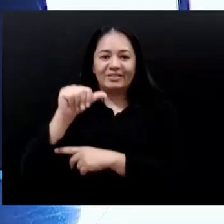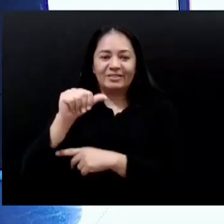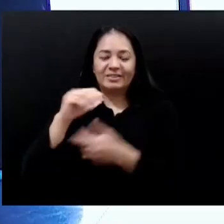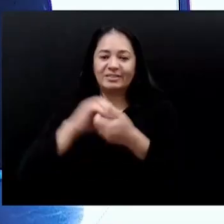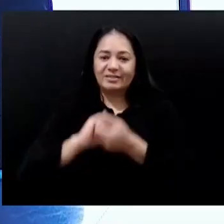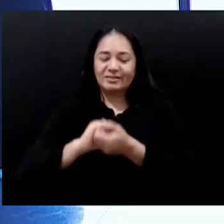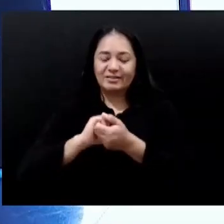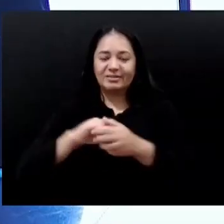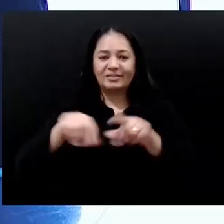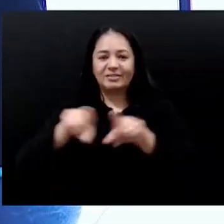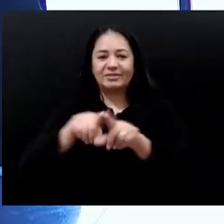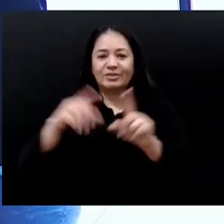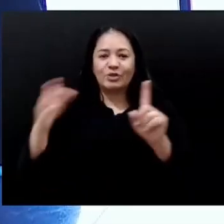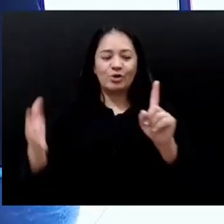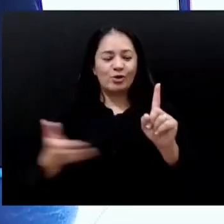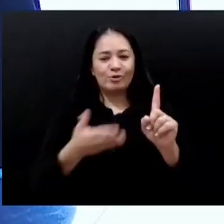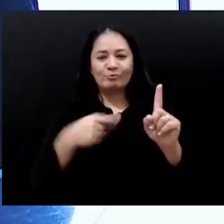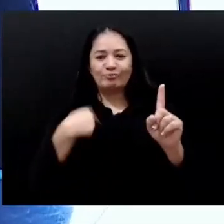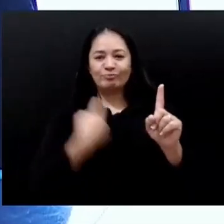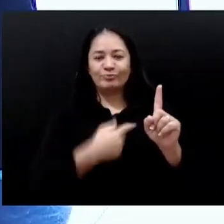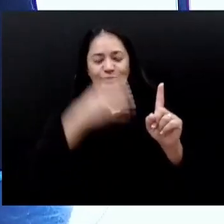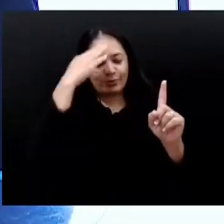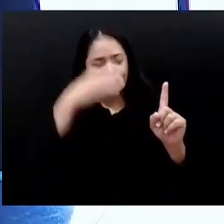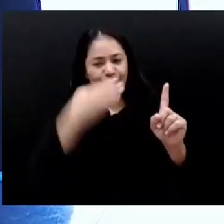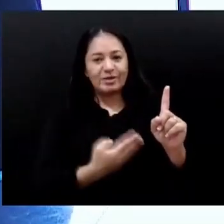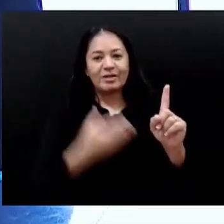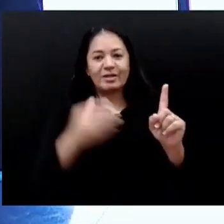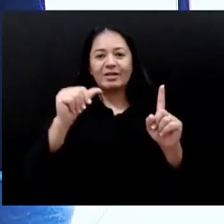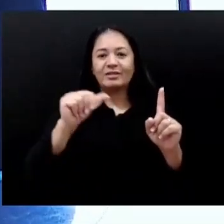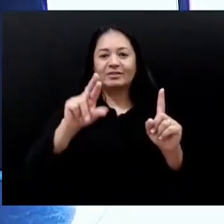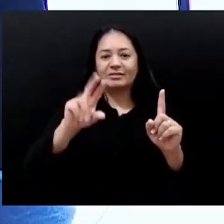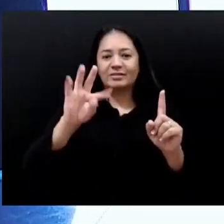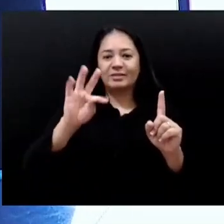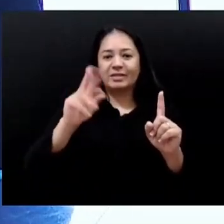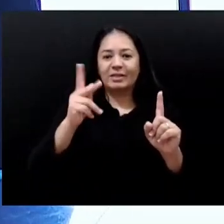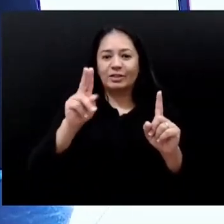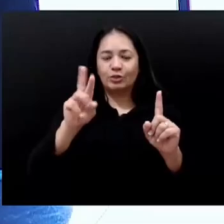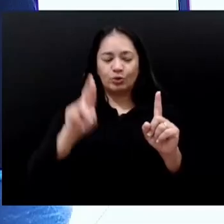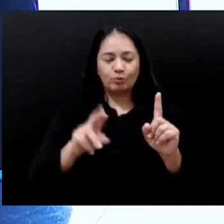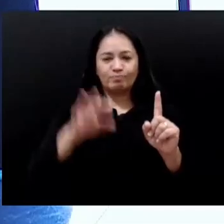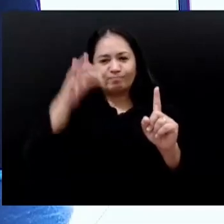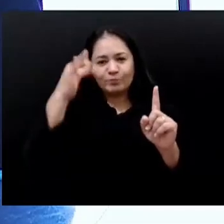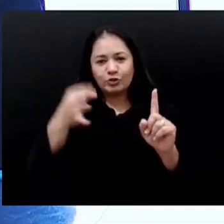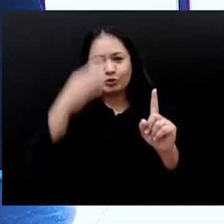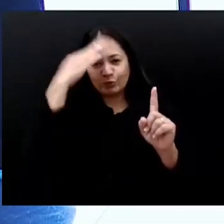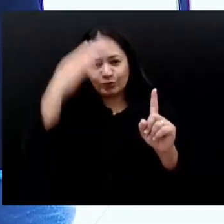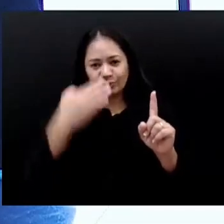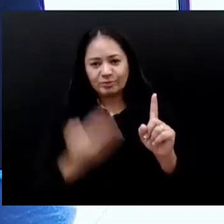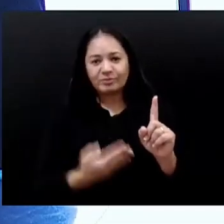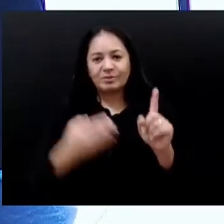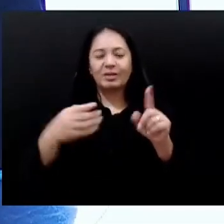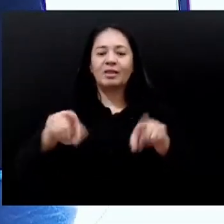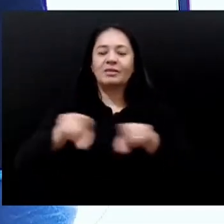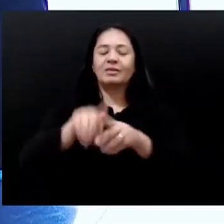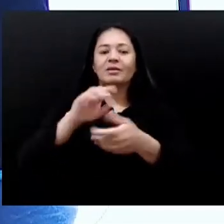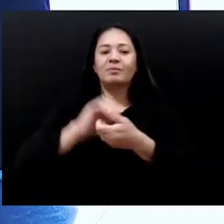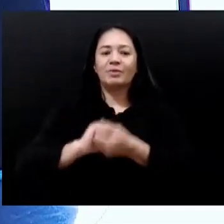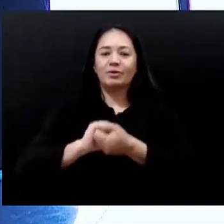homenageado Arthur Flose hoje aqui, muito justa homenagem. Quero também cumprimentar o